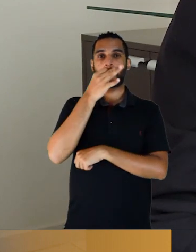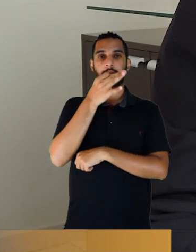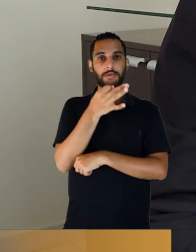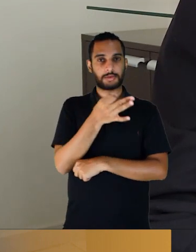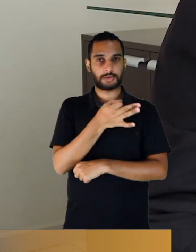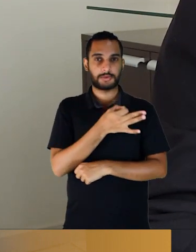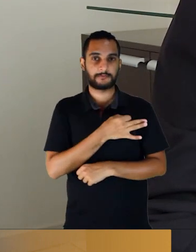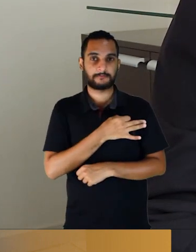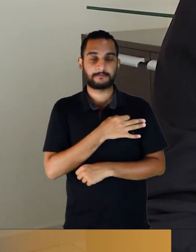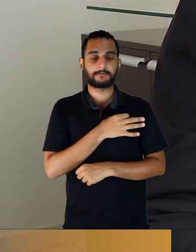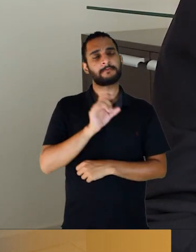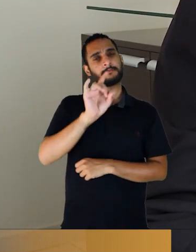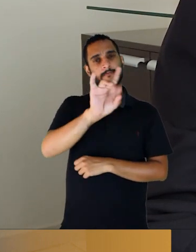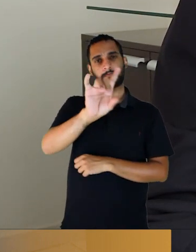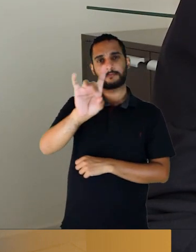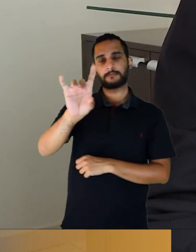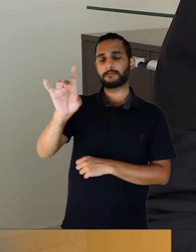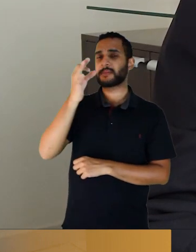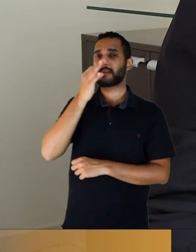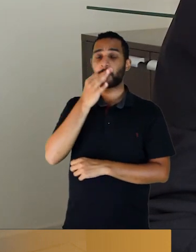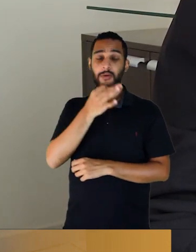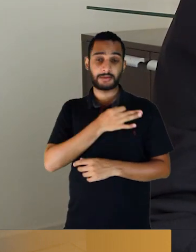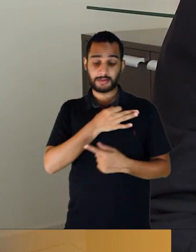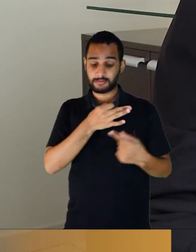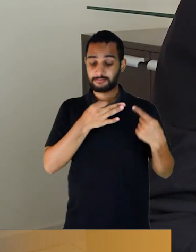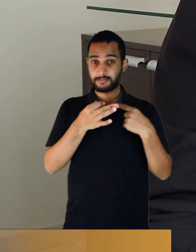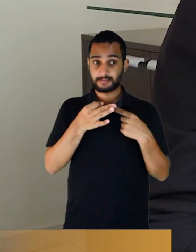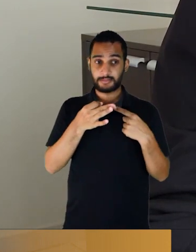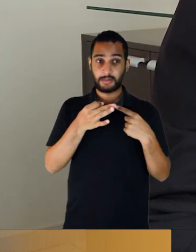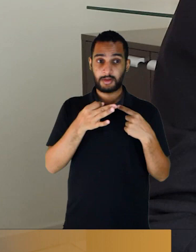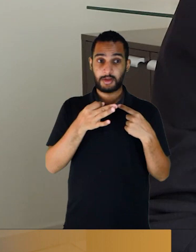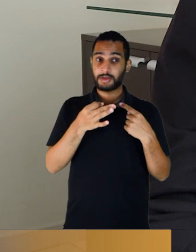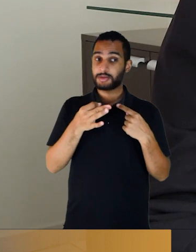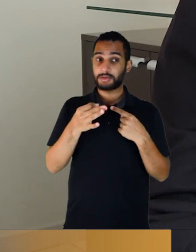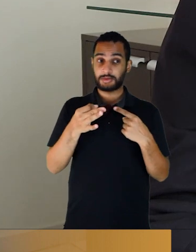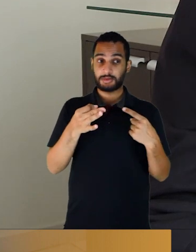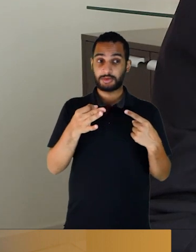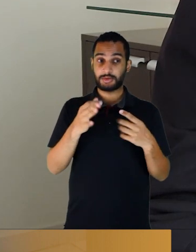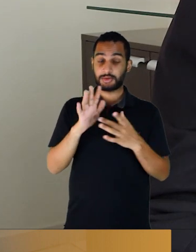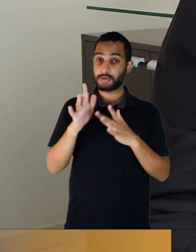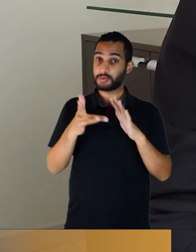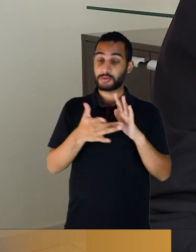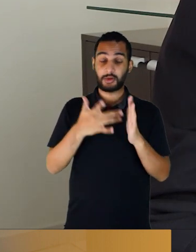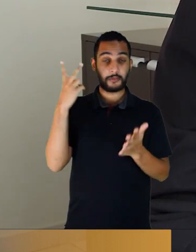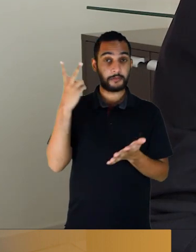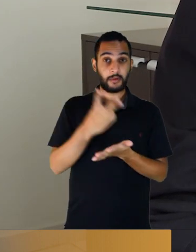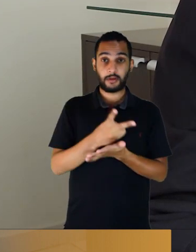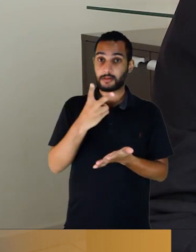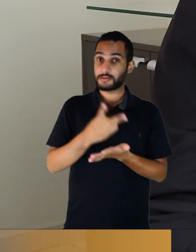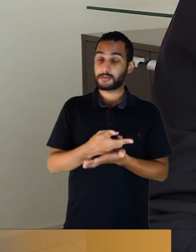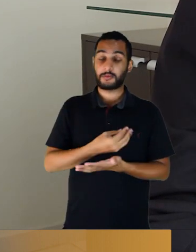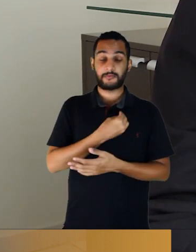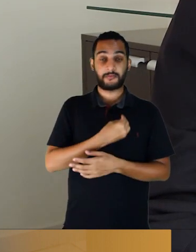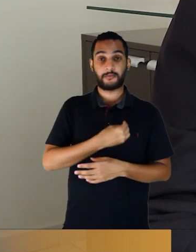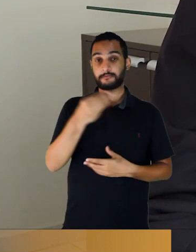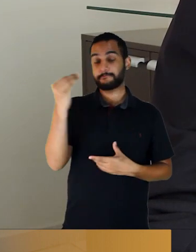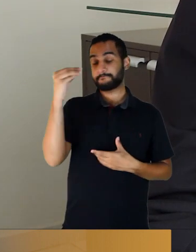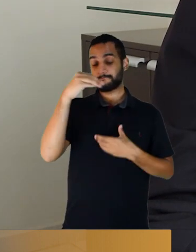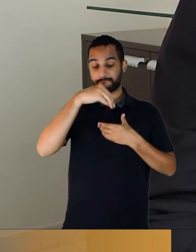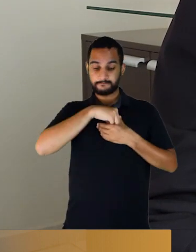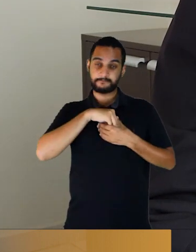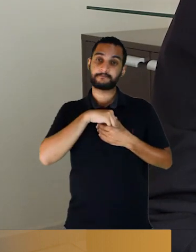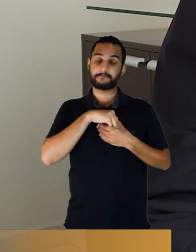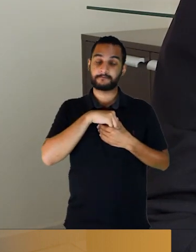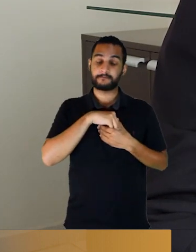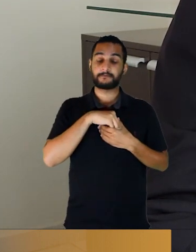gente, sobretudo, recebe a Eucaristia, cada um recebe o mesmo Jesus que passa a